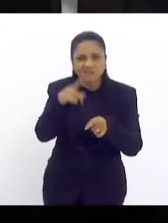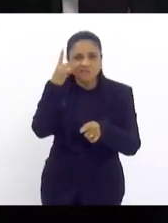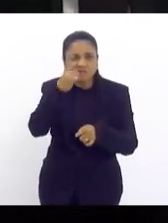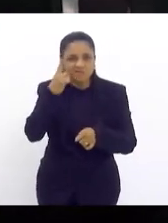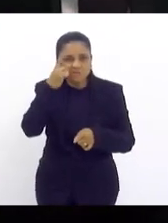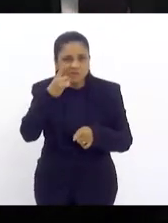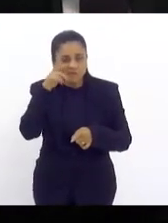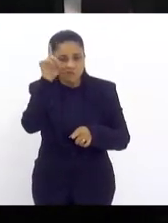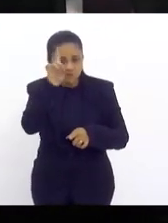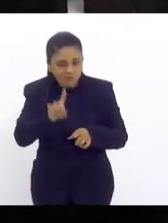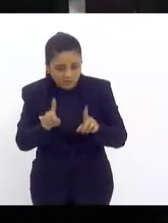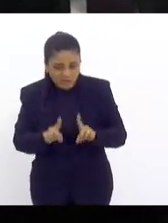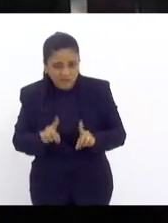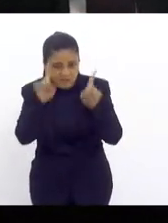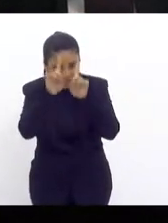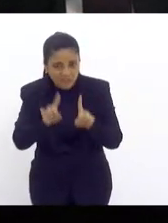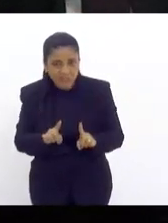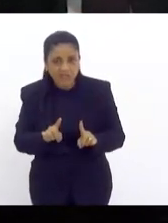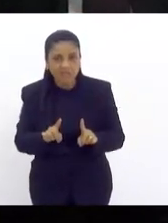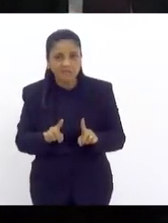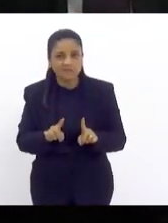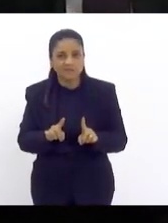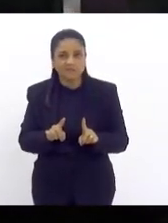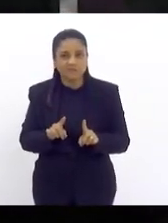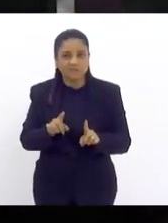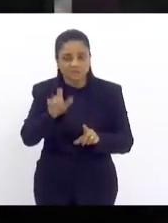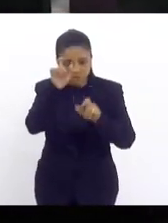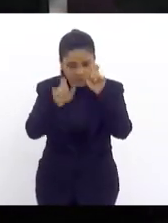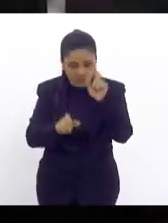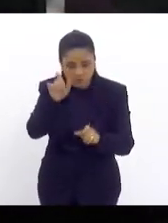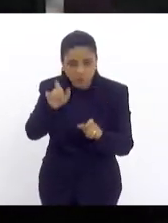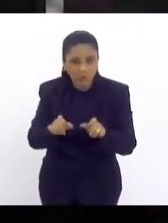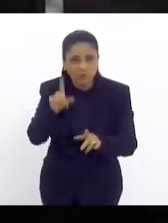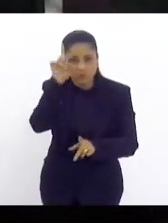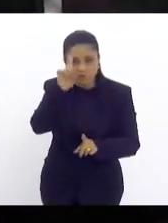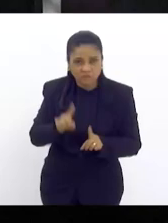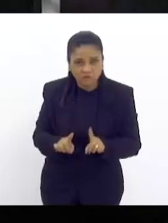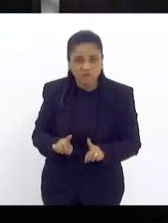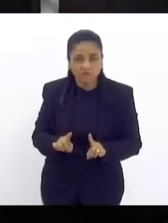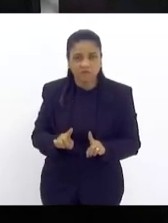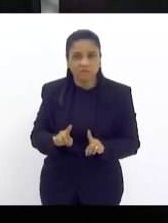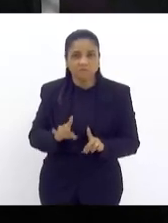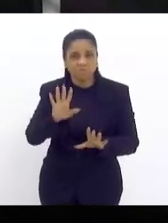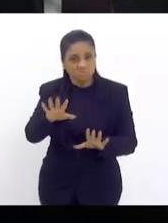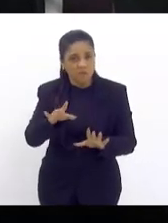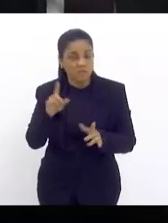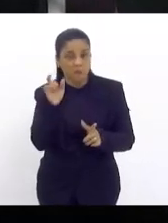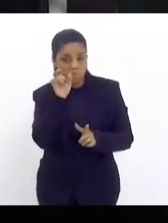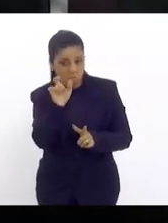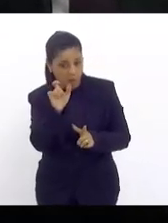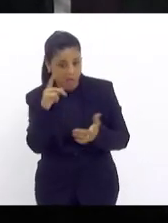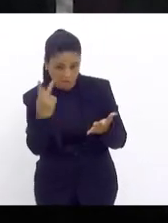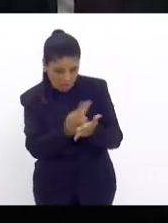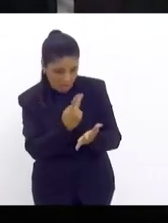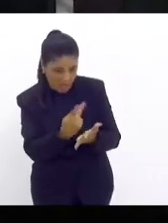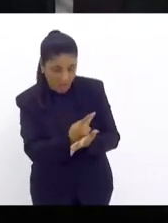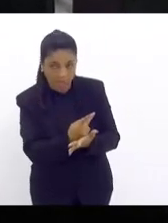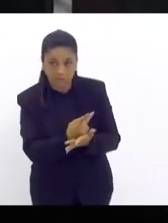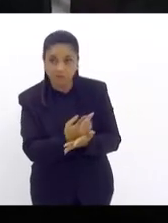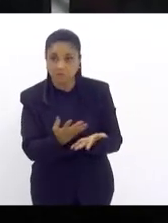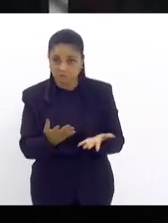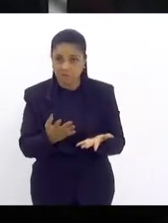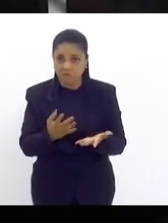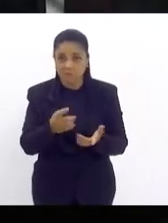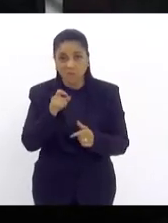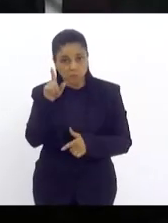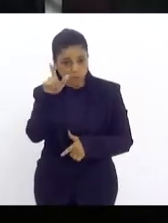Deputados de deficientes ou pessoas com deficiências sei lá como queira mas isso se indigna falar a palavra errada se digna Mas o que o